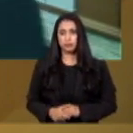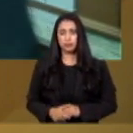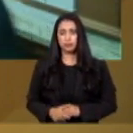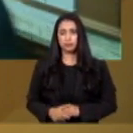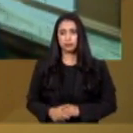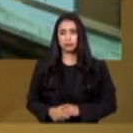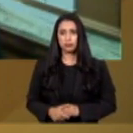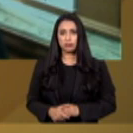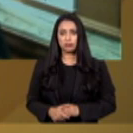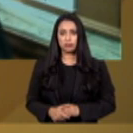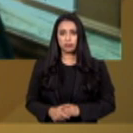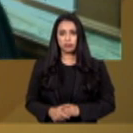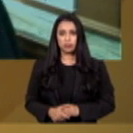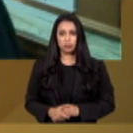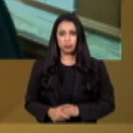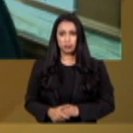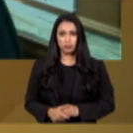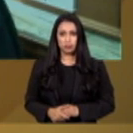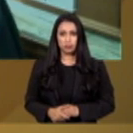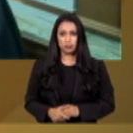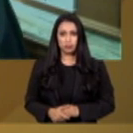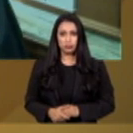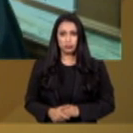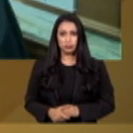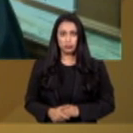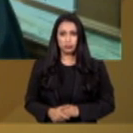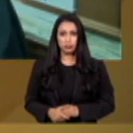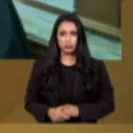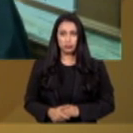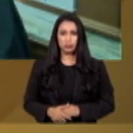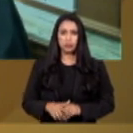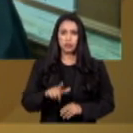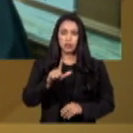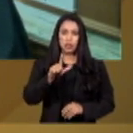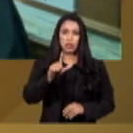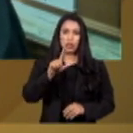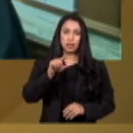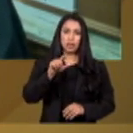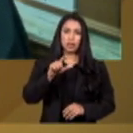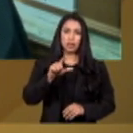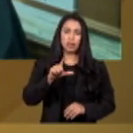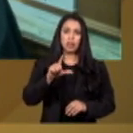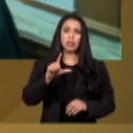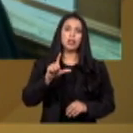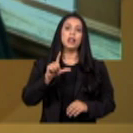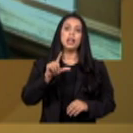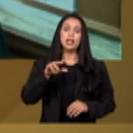eu abrir o livro de livros em presidente da